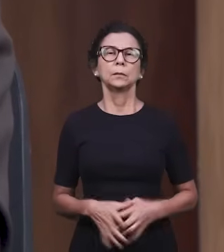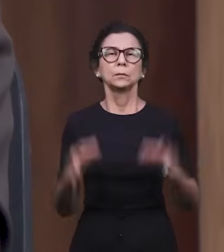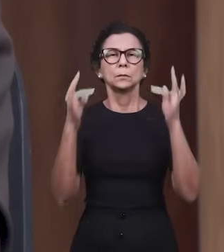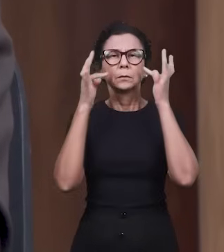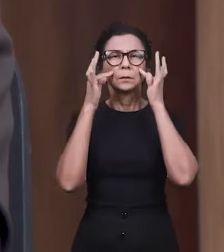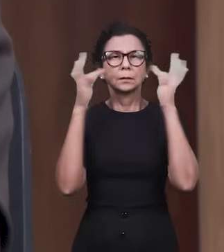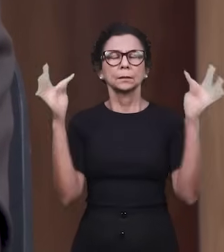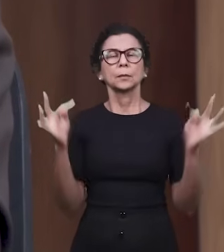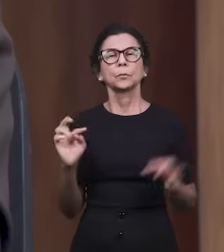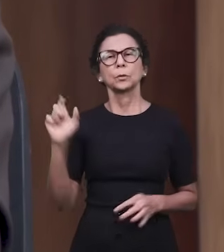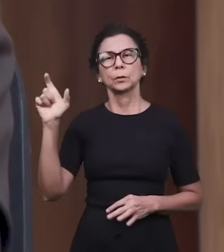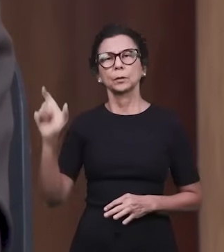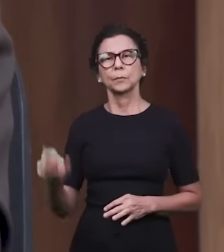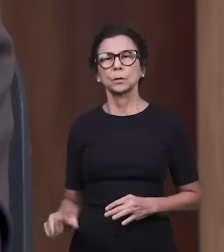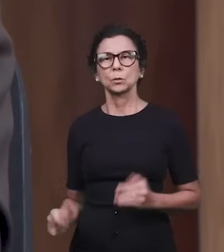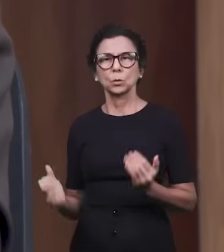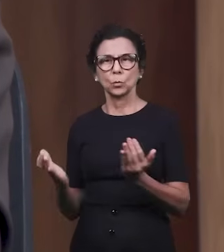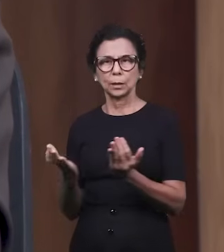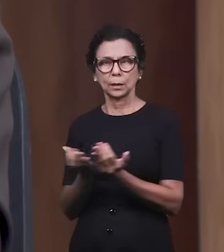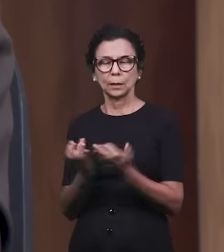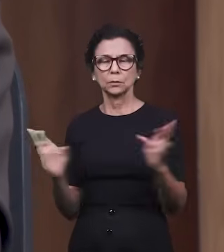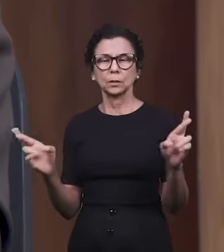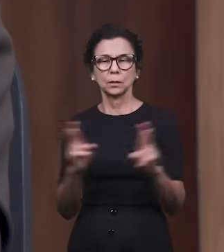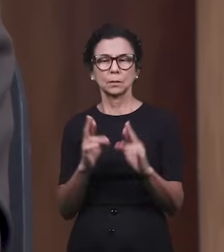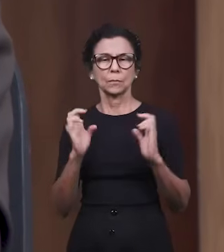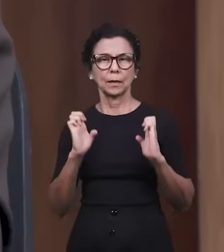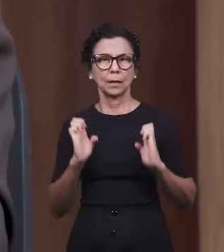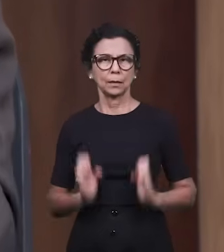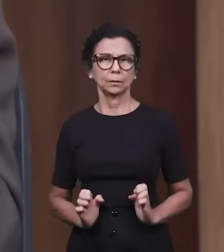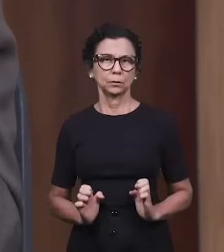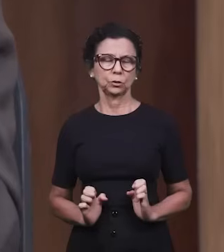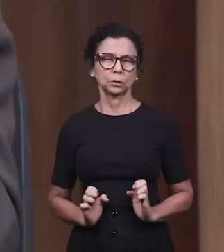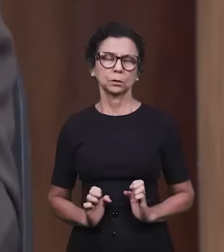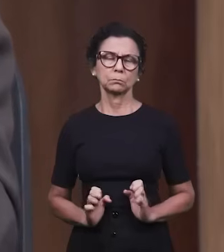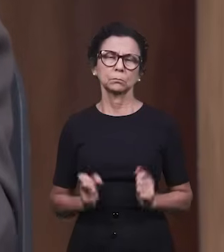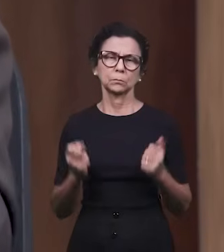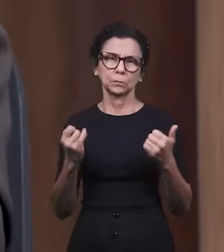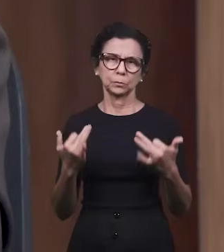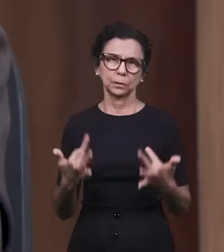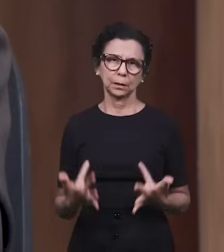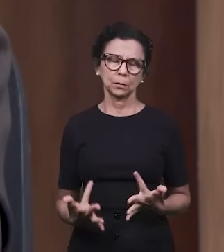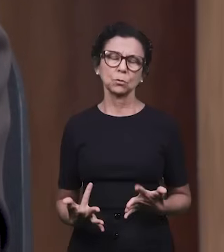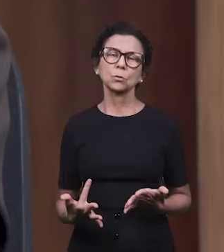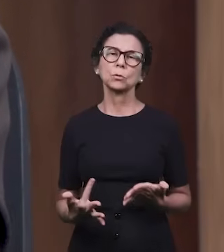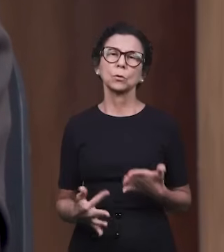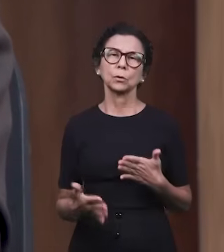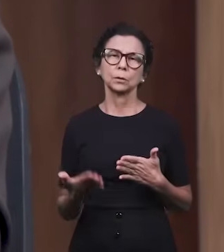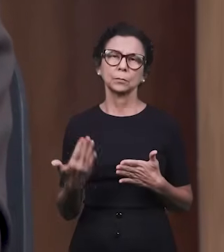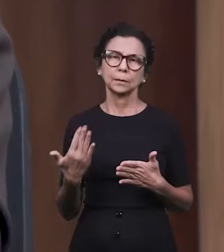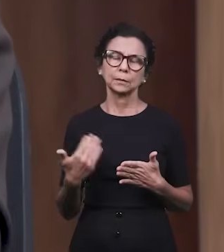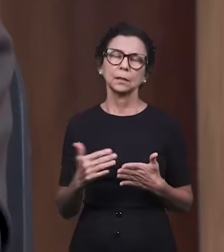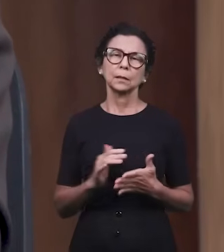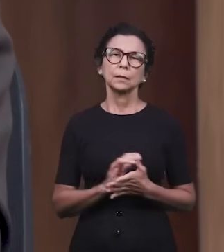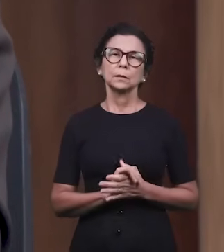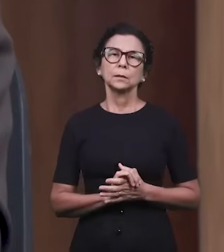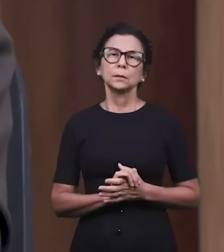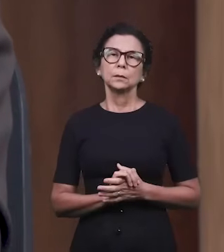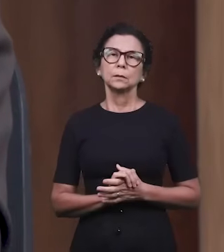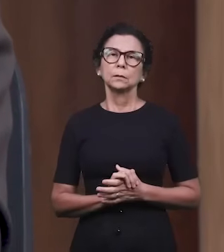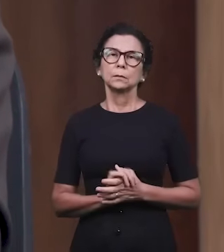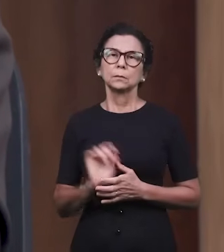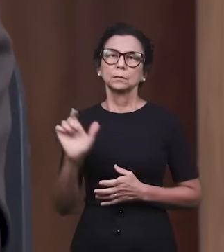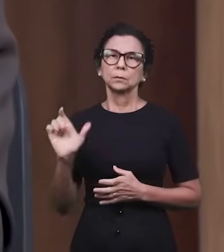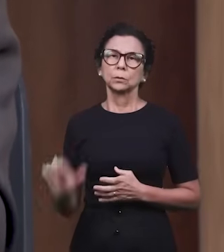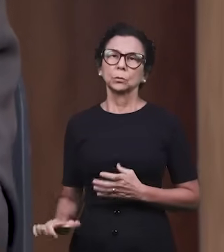crente em Jesus com relação à ética. E nós já fizemos aqui algumas abordagens relacionadas à ética na vida do